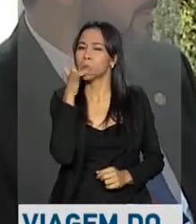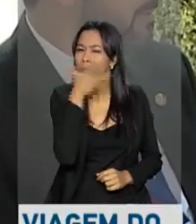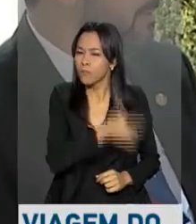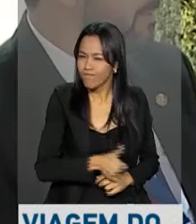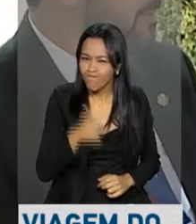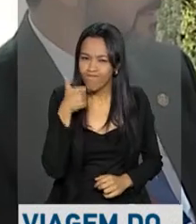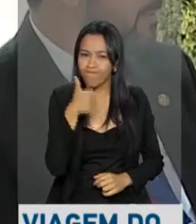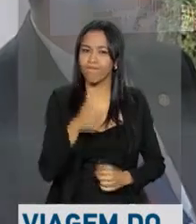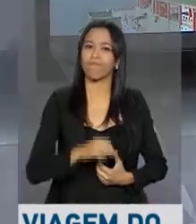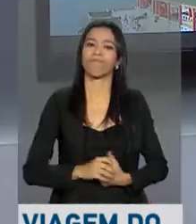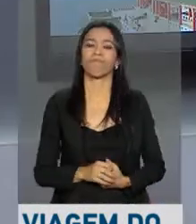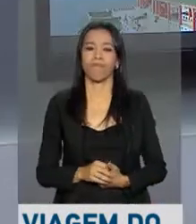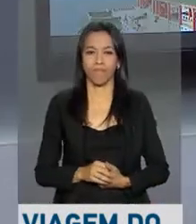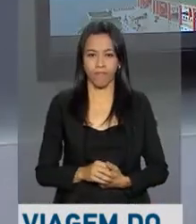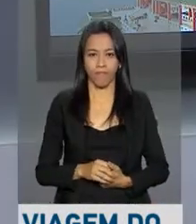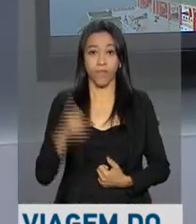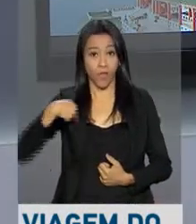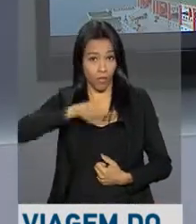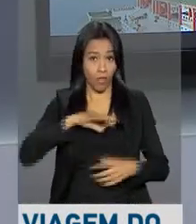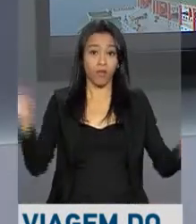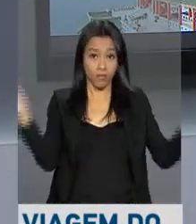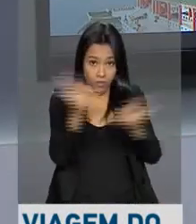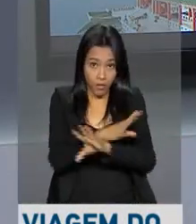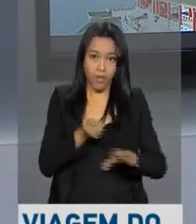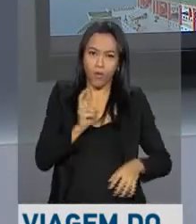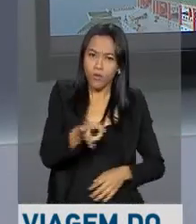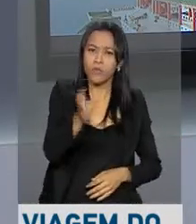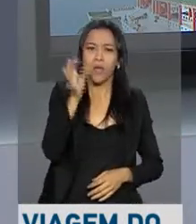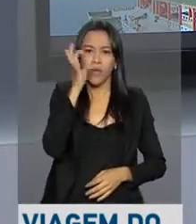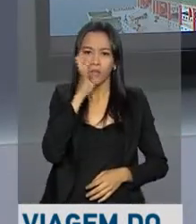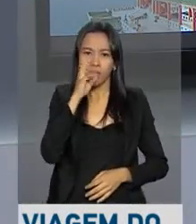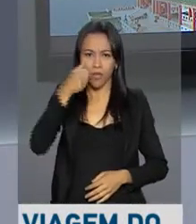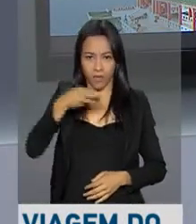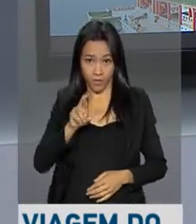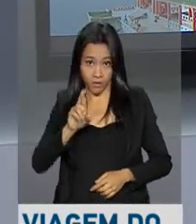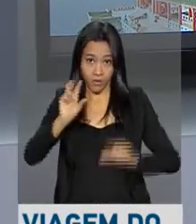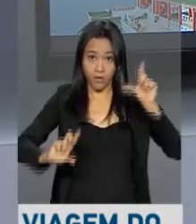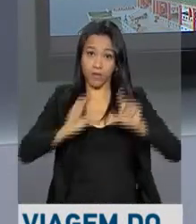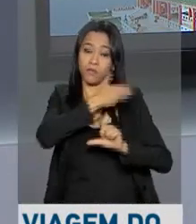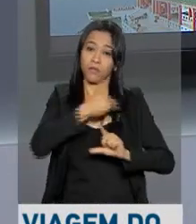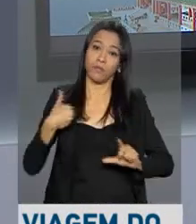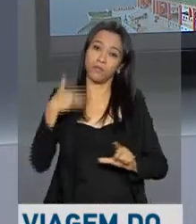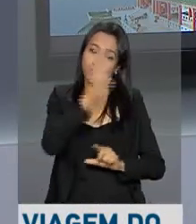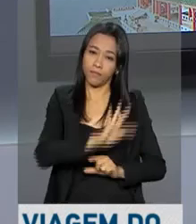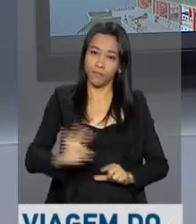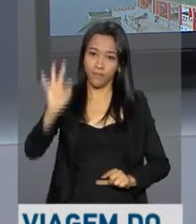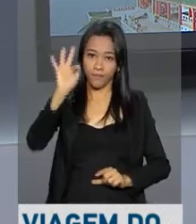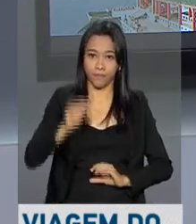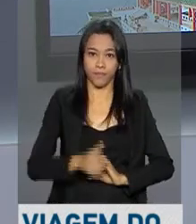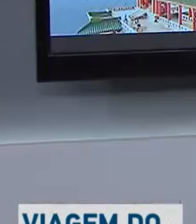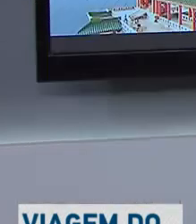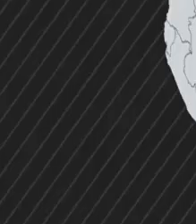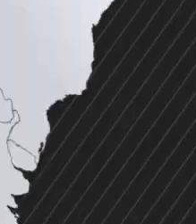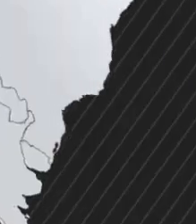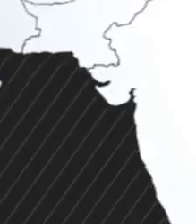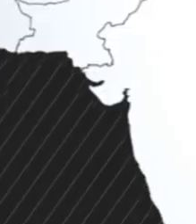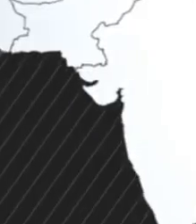saborosa carne brasileira. Bem, nós ficamos por aqui. Continue com a gente na NBR, a TV do Governo Federal.